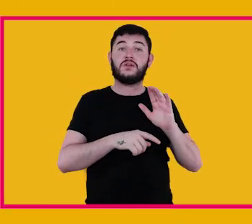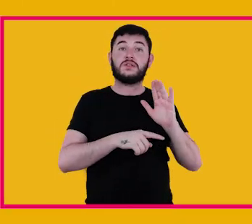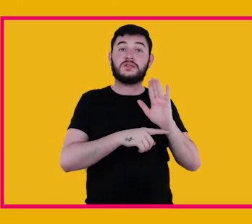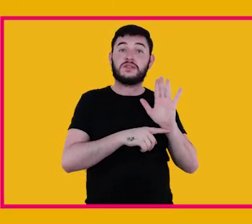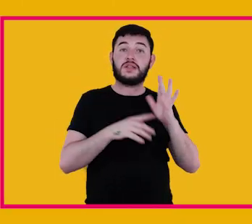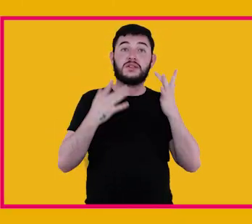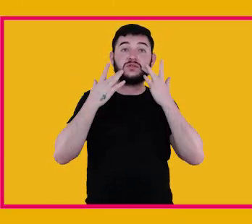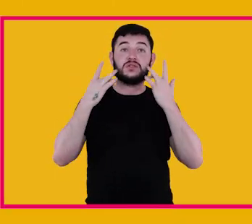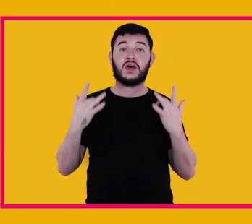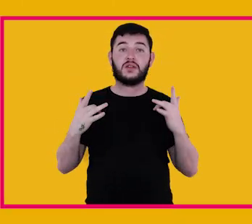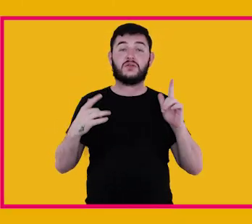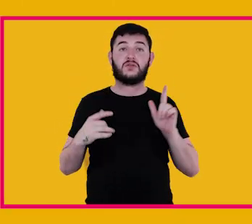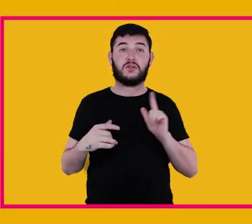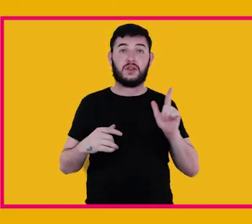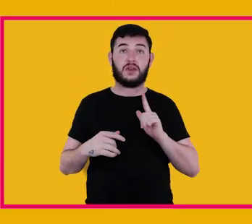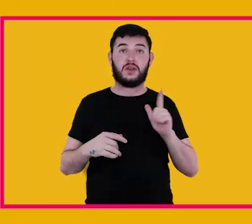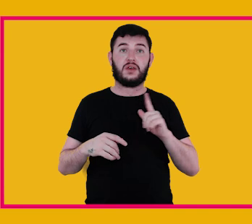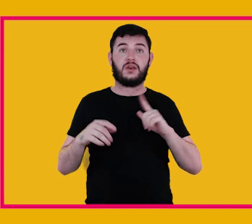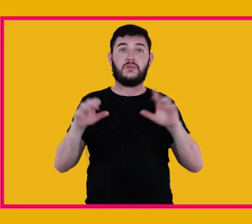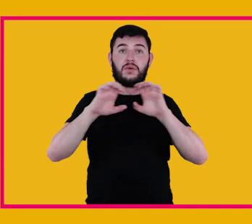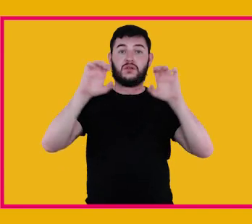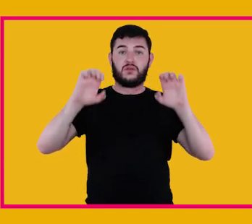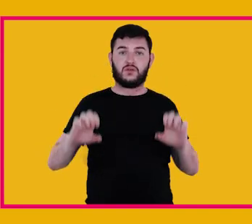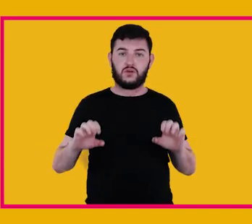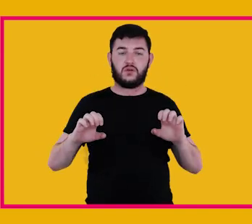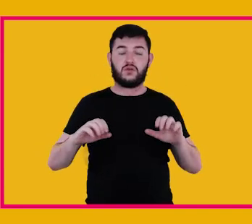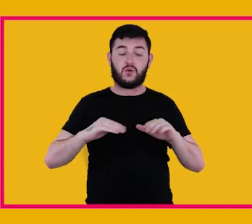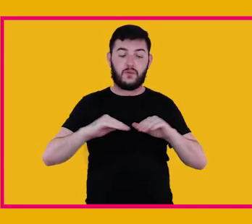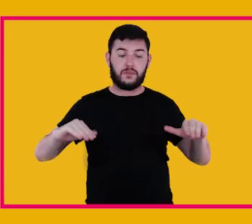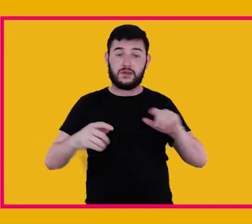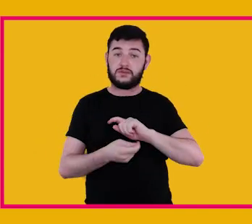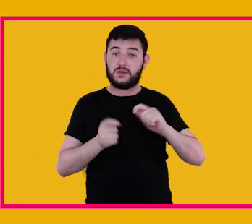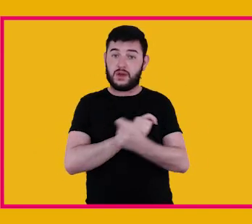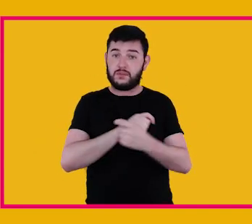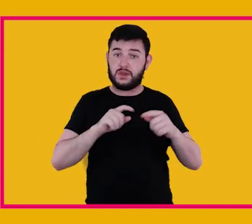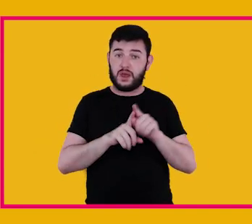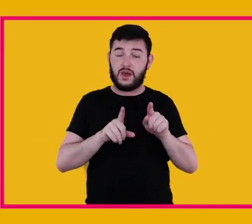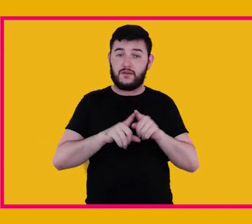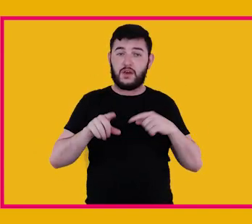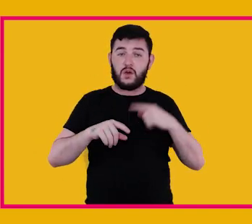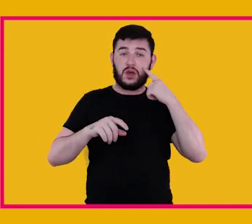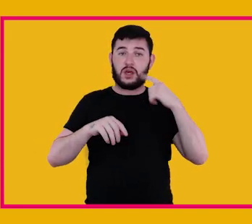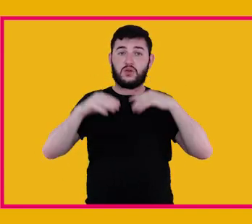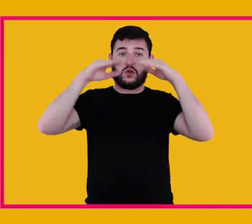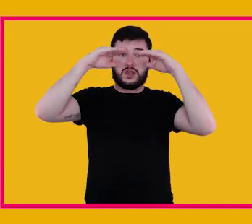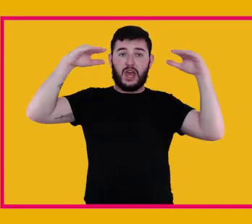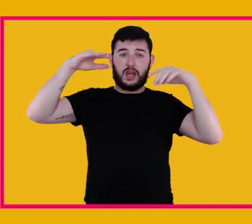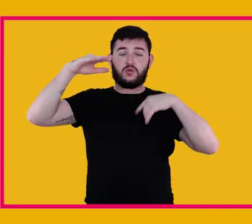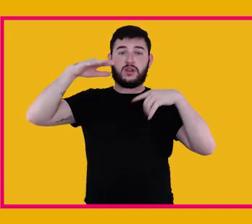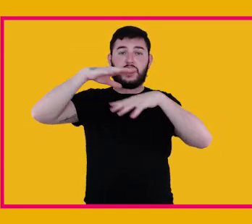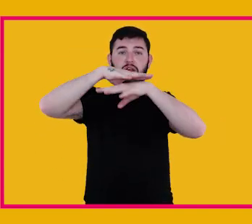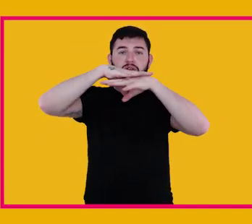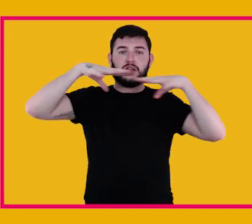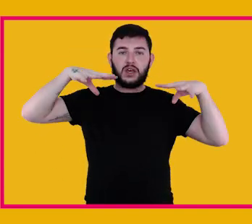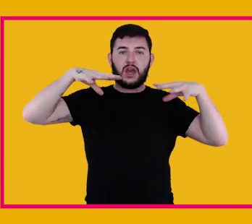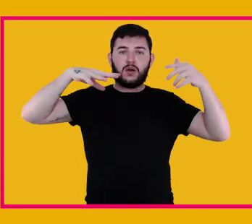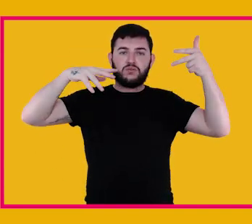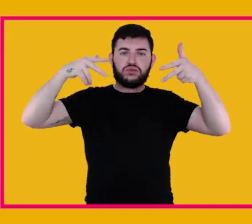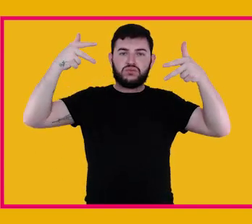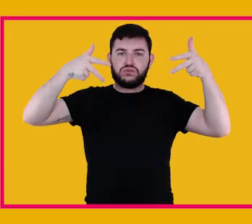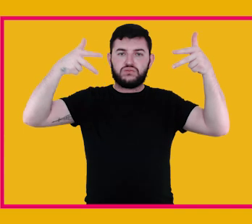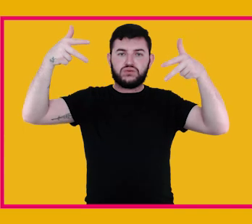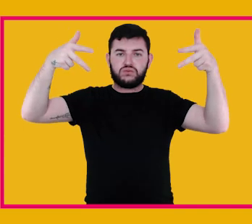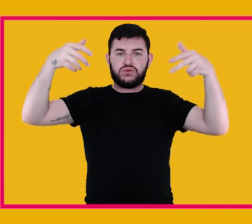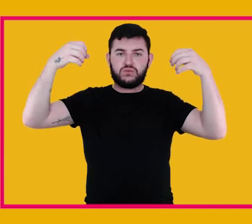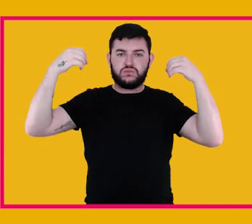cenotécnicas cativas ou fixas, como piso cenotécnico e rudimento, suporte para instalações e equipamentos de iluminação e